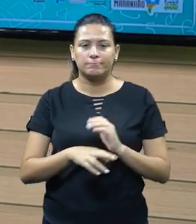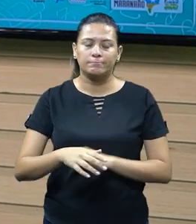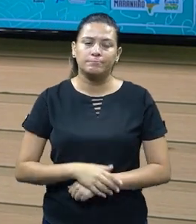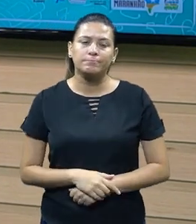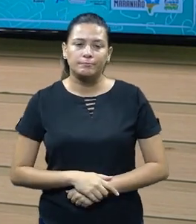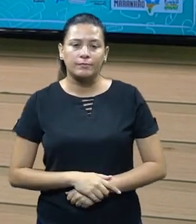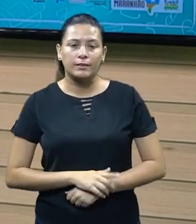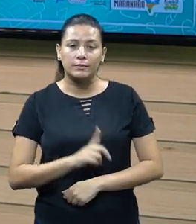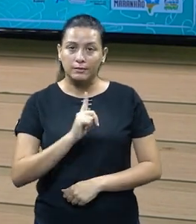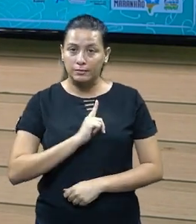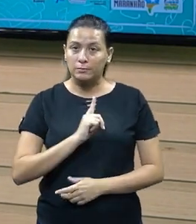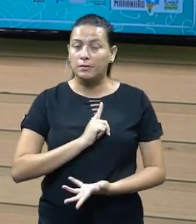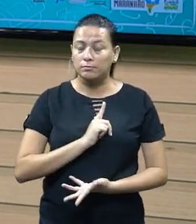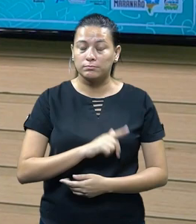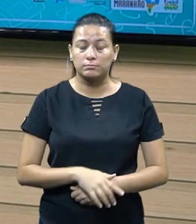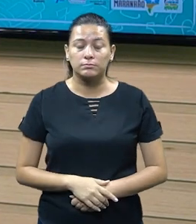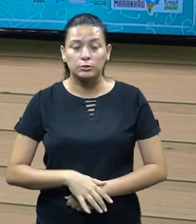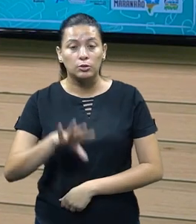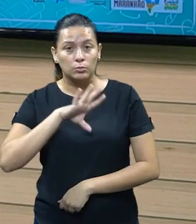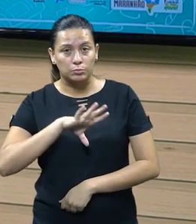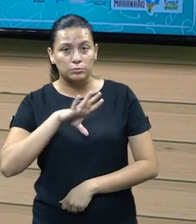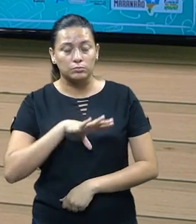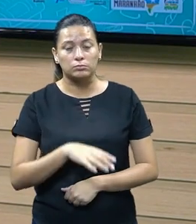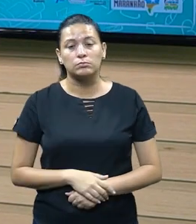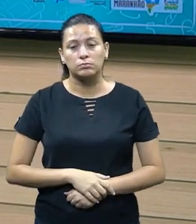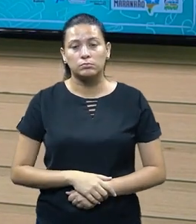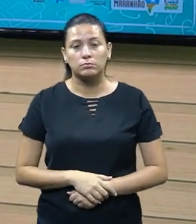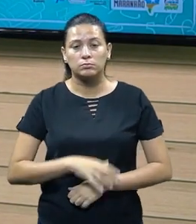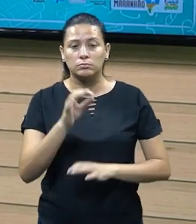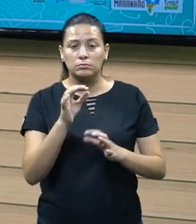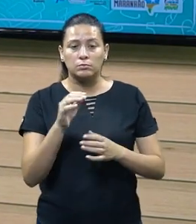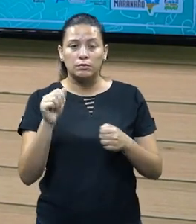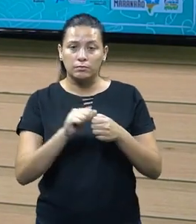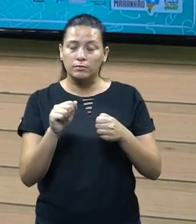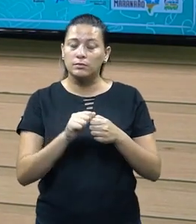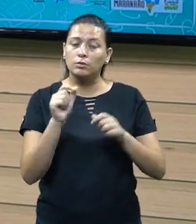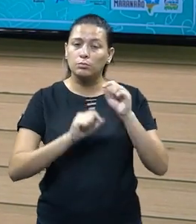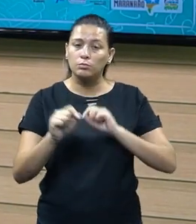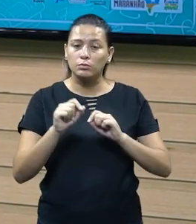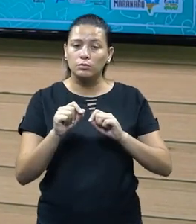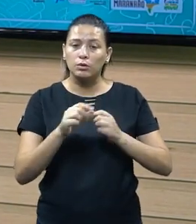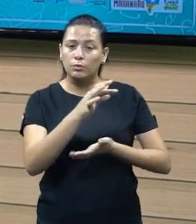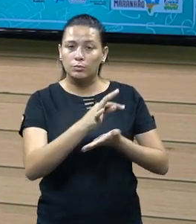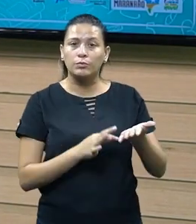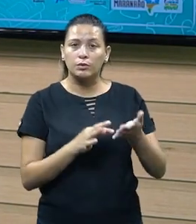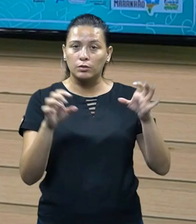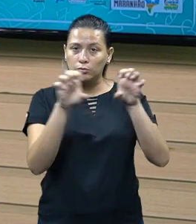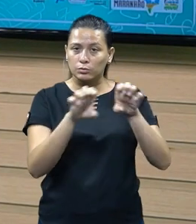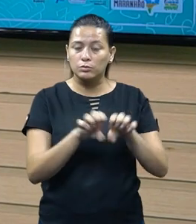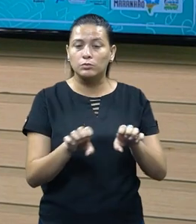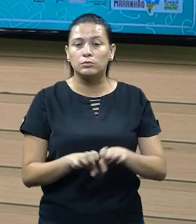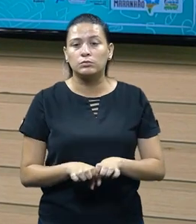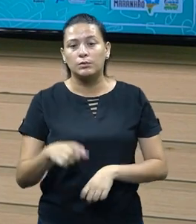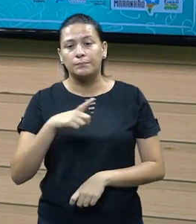materna né para poder fazer um documento bem estruturado tem um modelo para cada tipo de